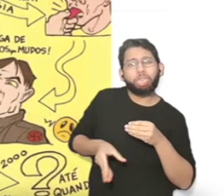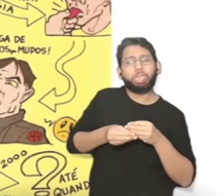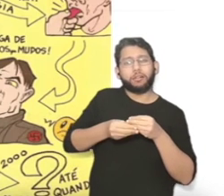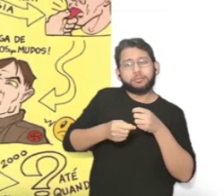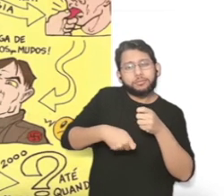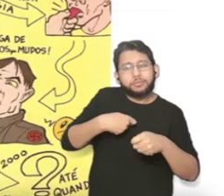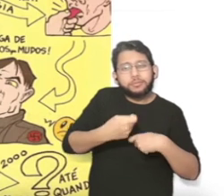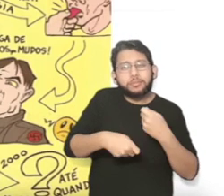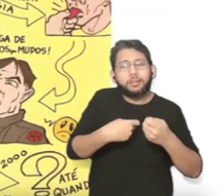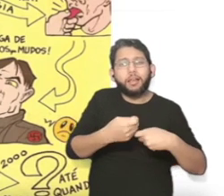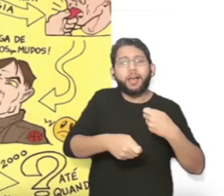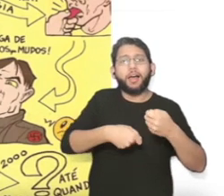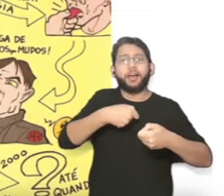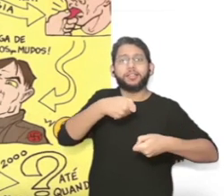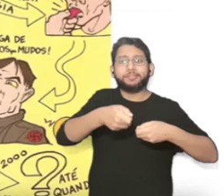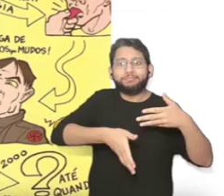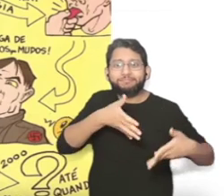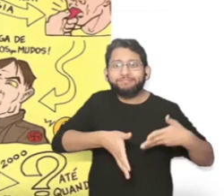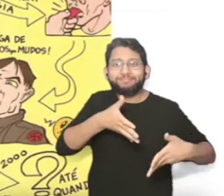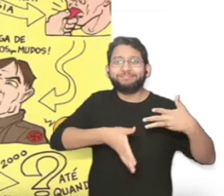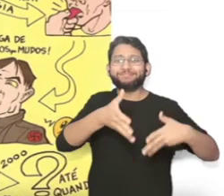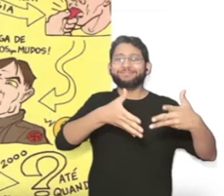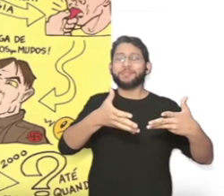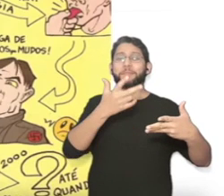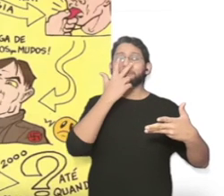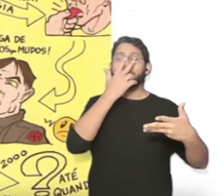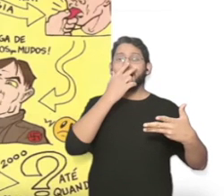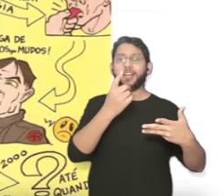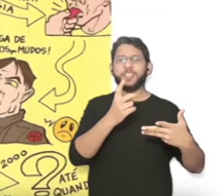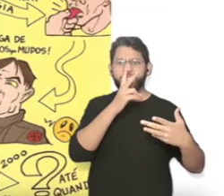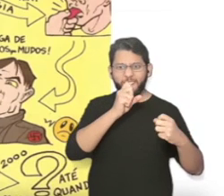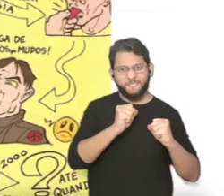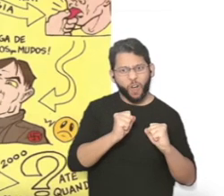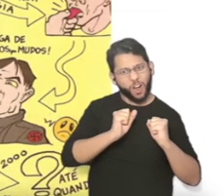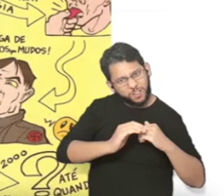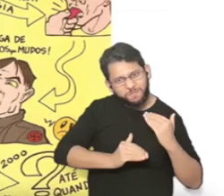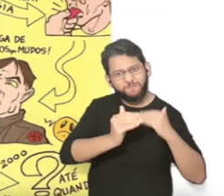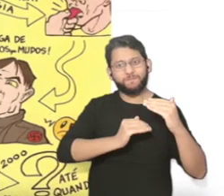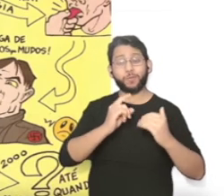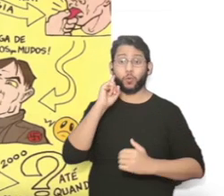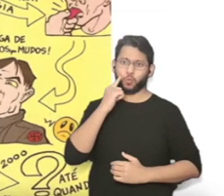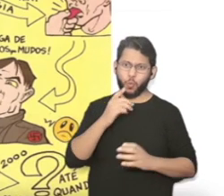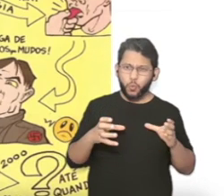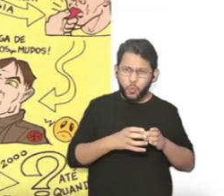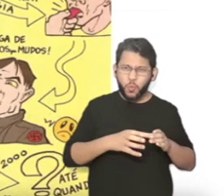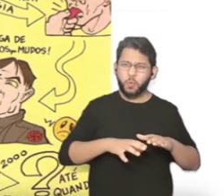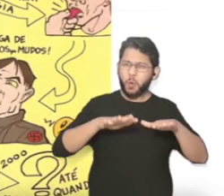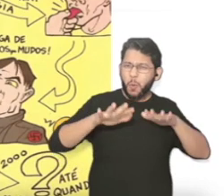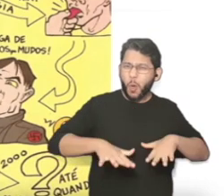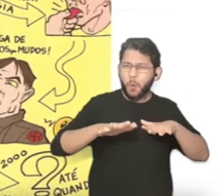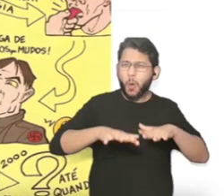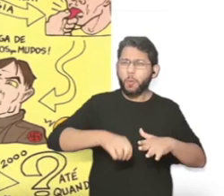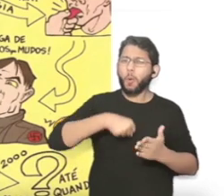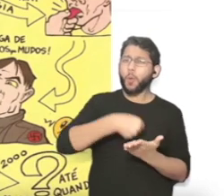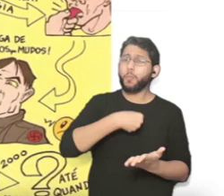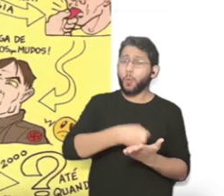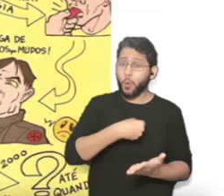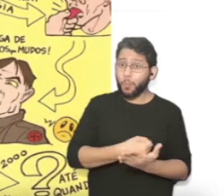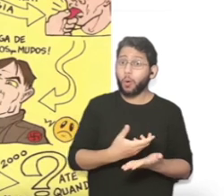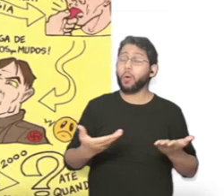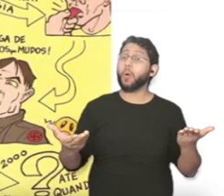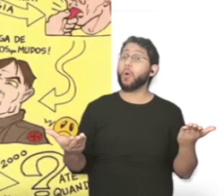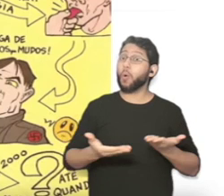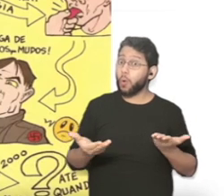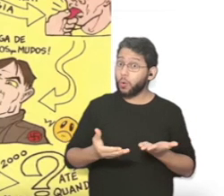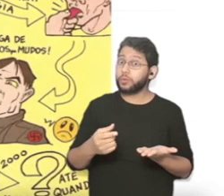escolares, foi ganhando força. E aí se reivindicou o método que a